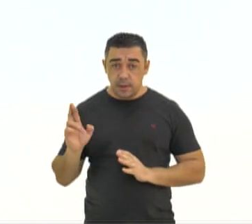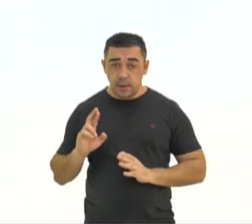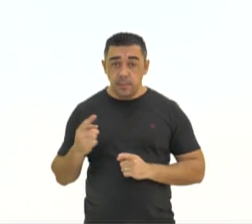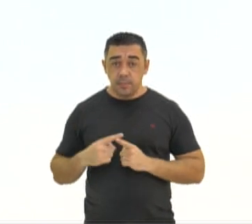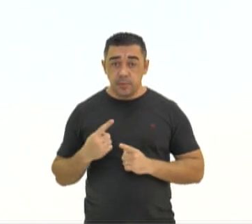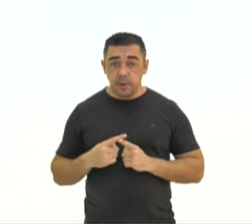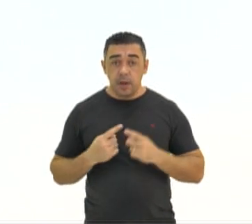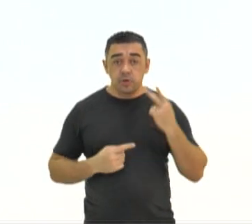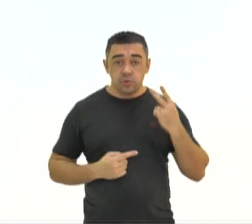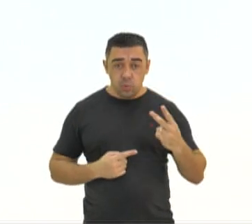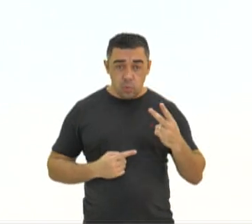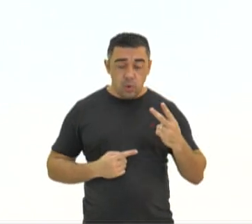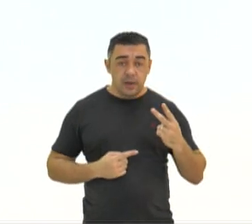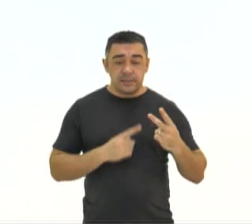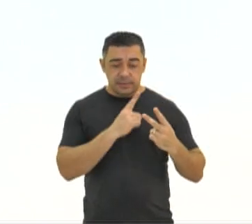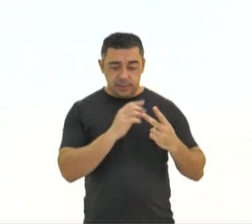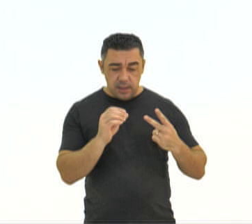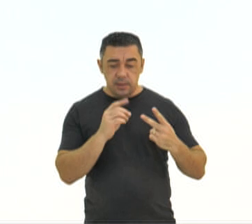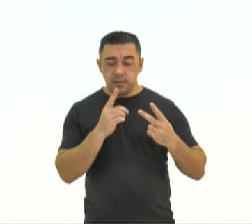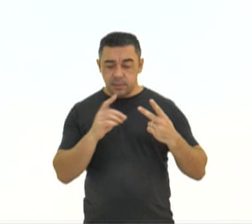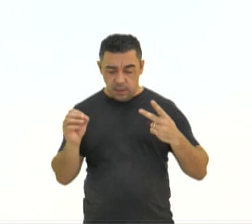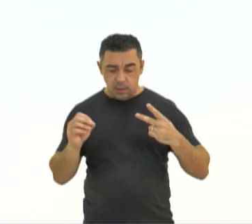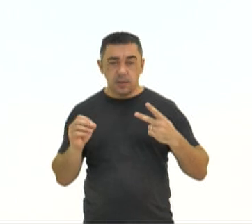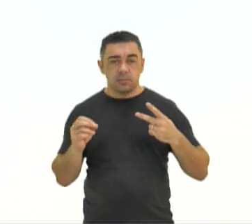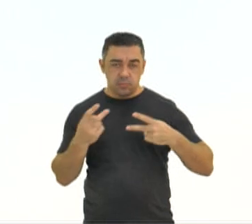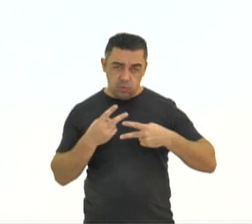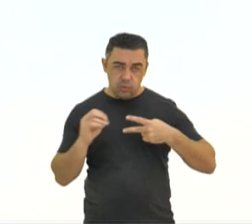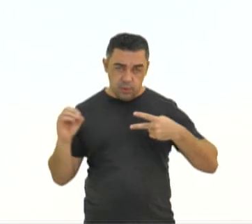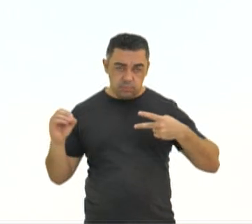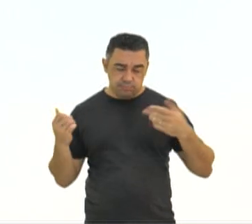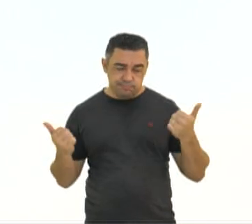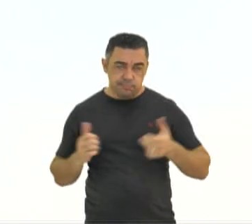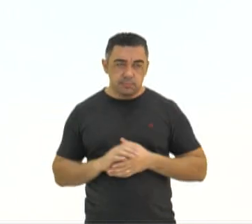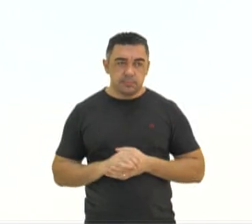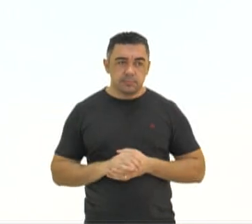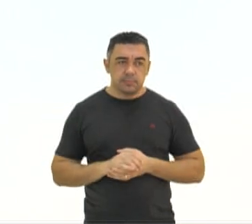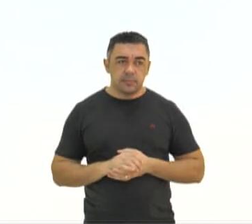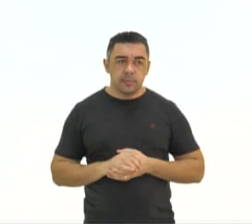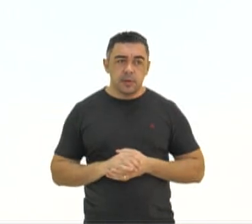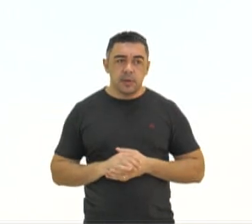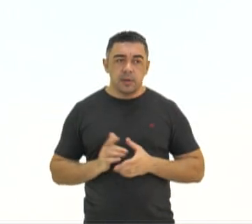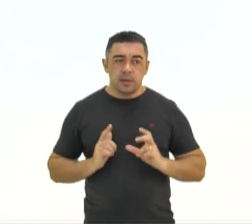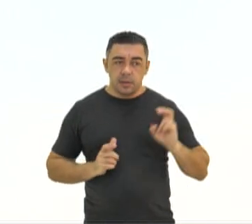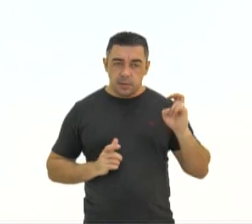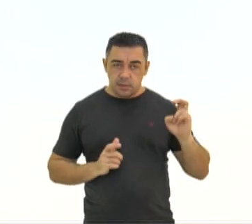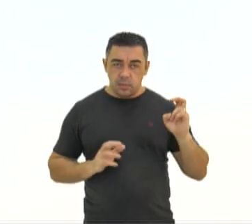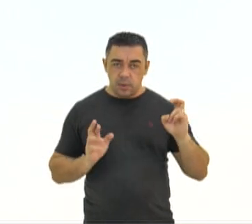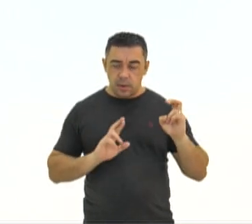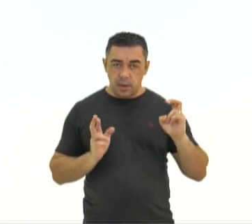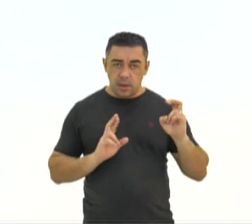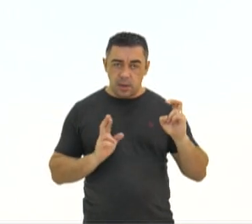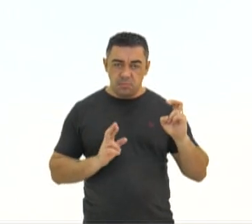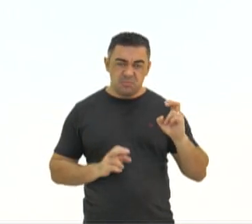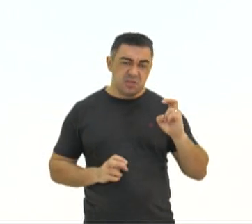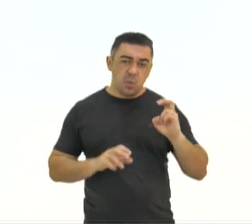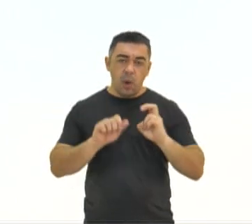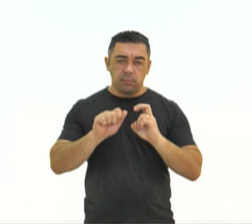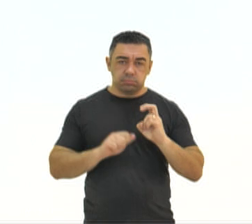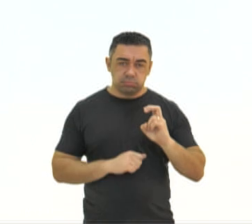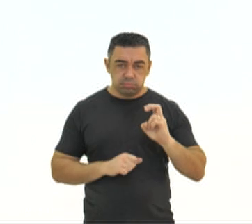fala que são 2 cédulas de R$100. Total, R$200. Aqui, cédula de R$5, eu vou chamar de